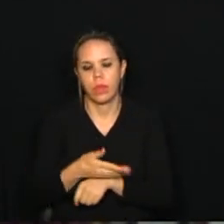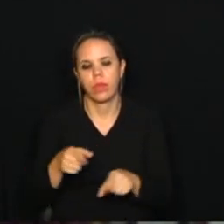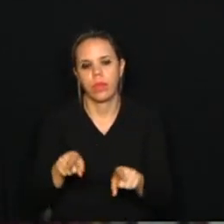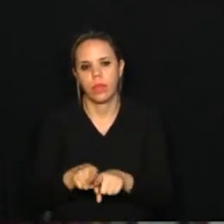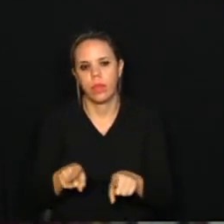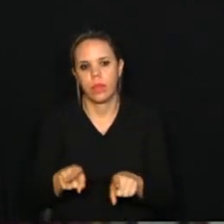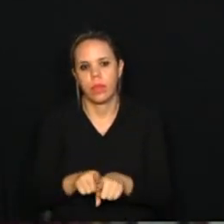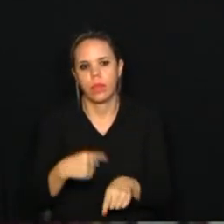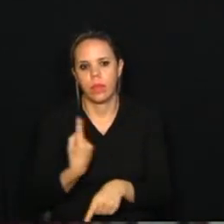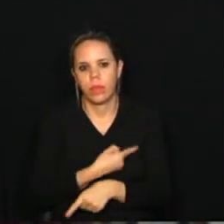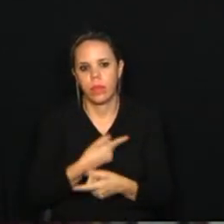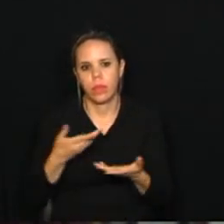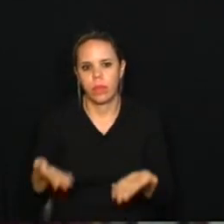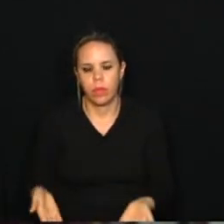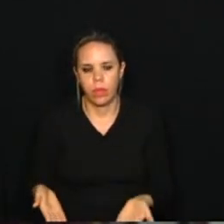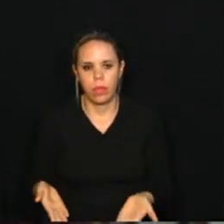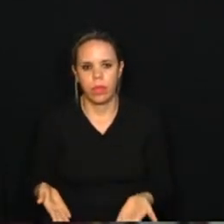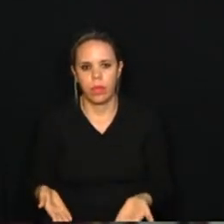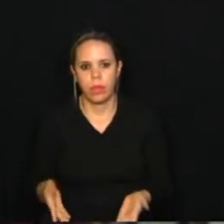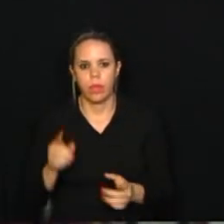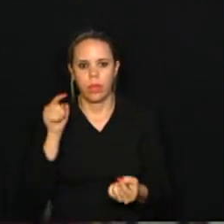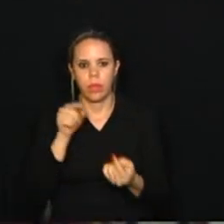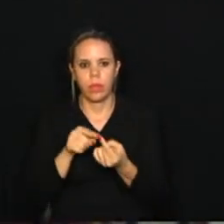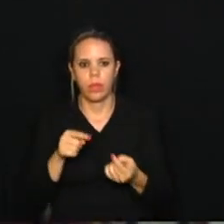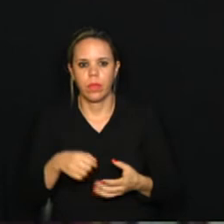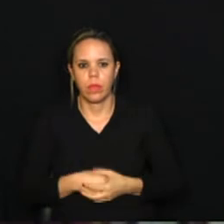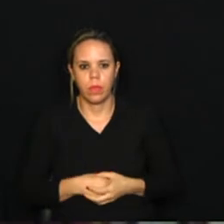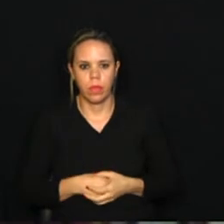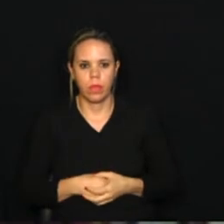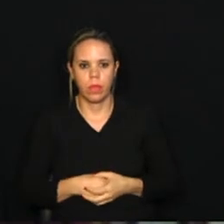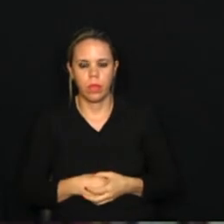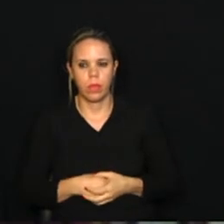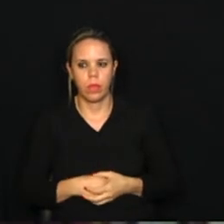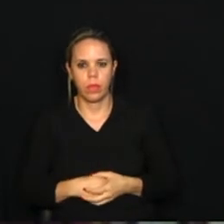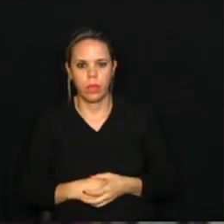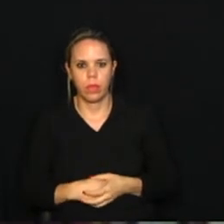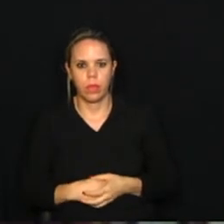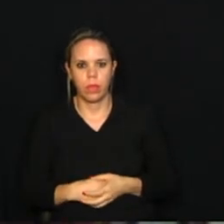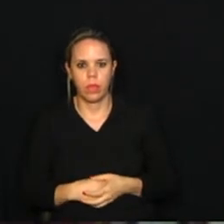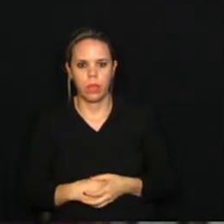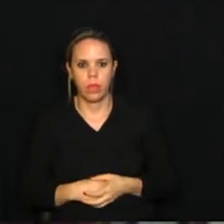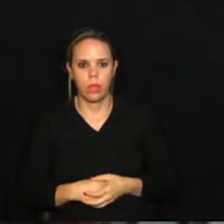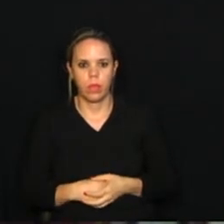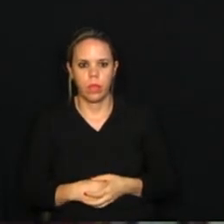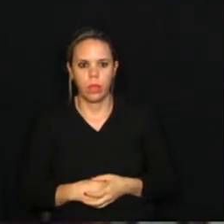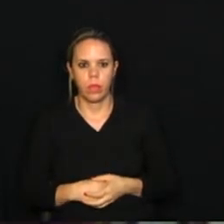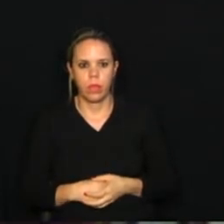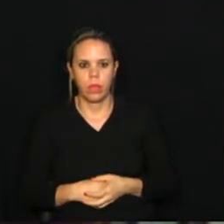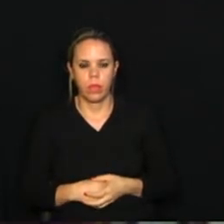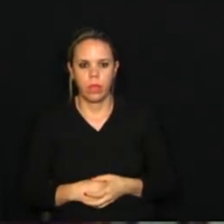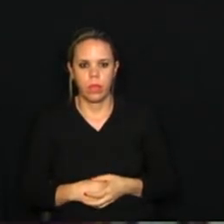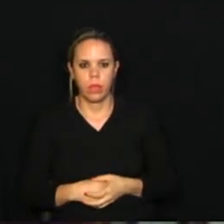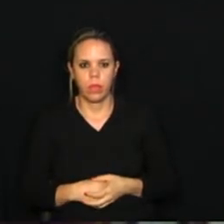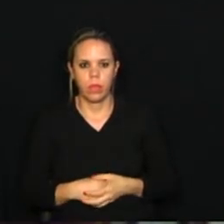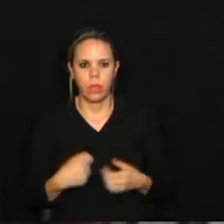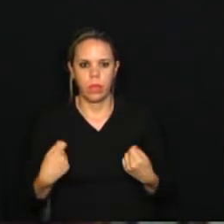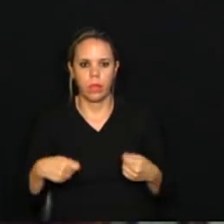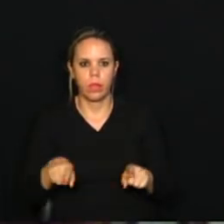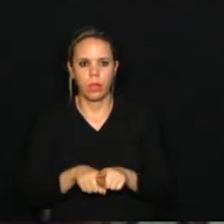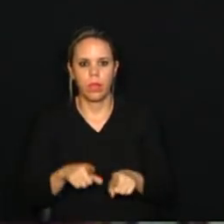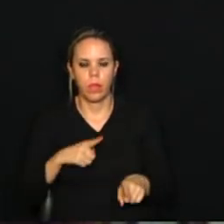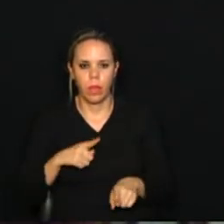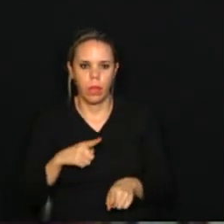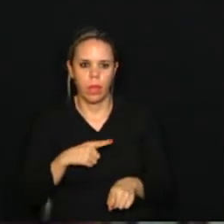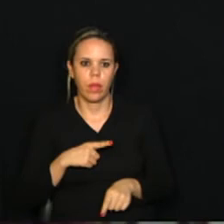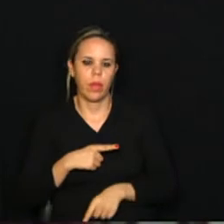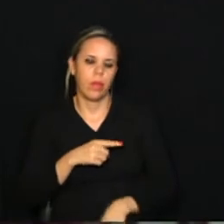dos nossos objetivos, né? Tempo integral e deveria existir também no ensino